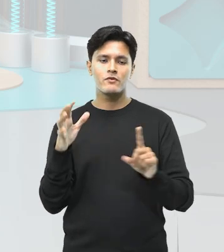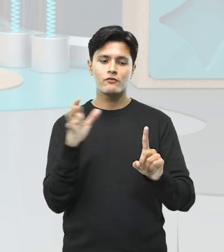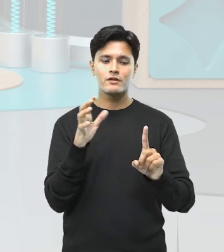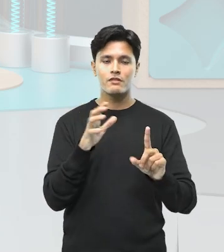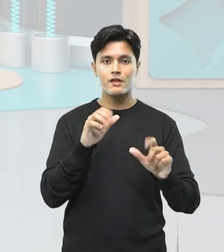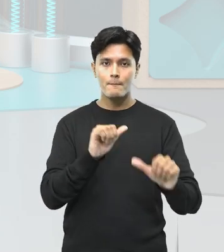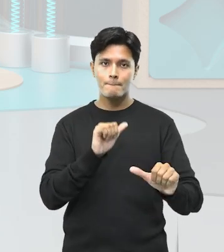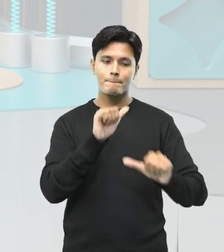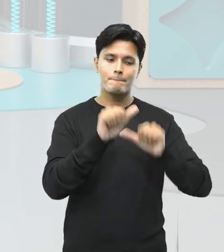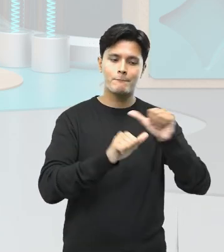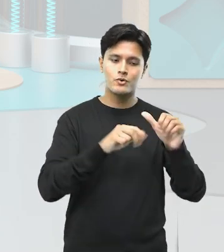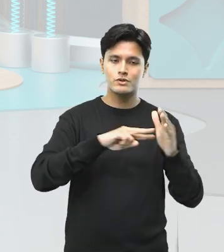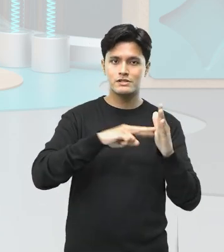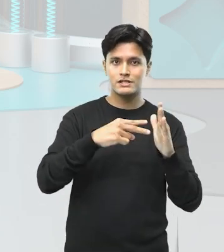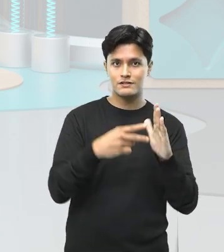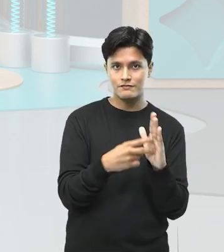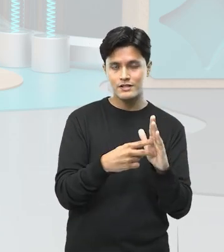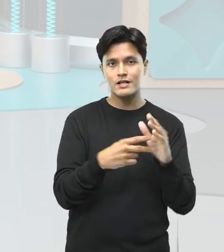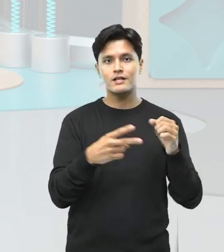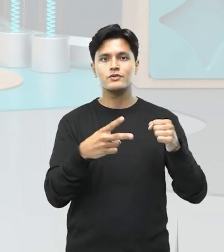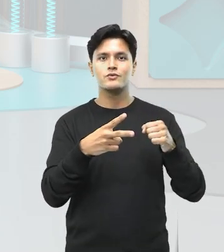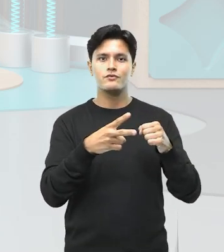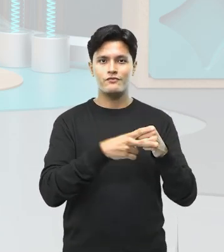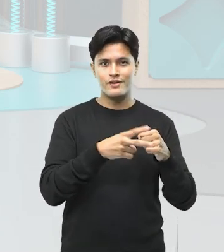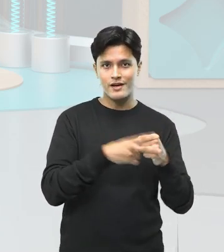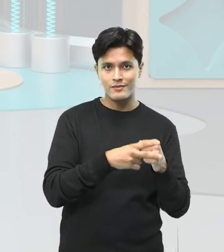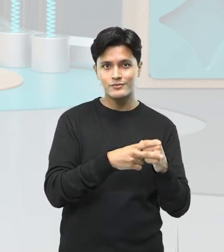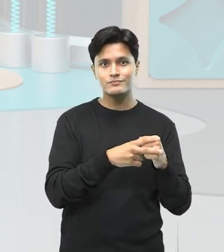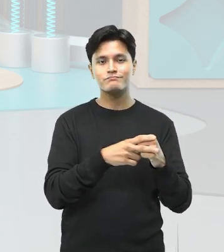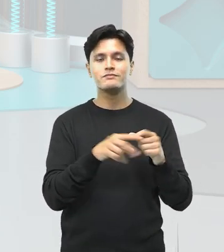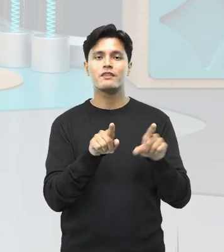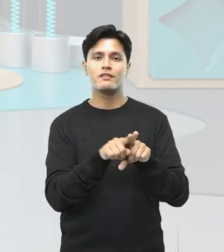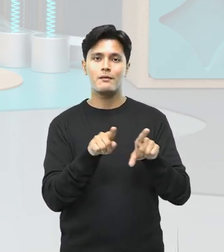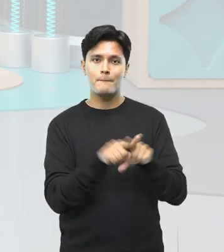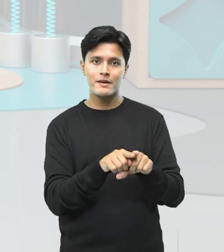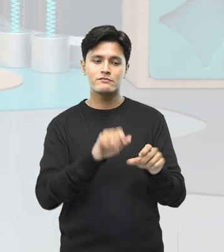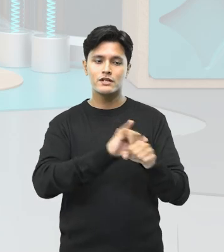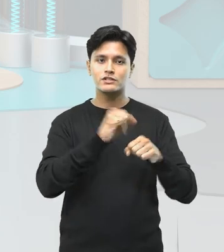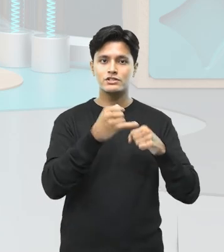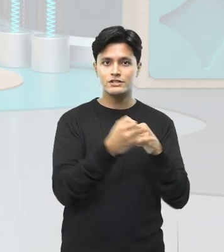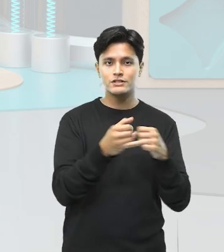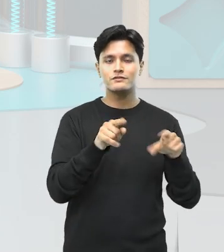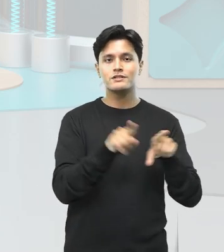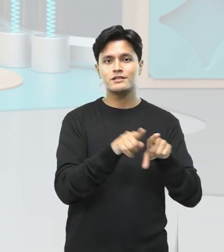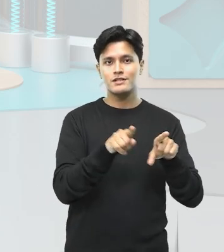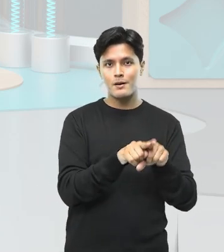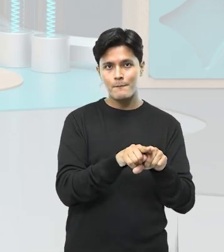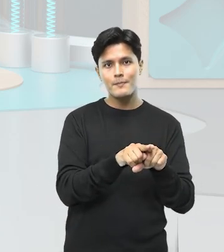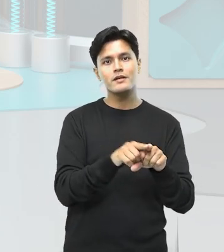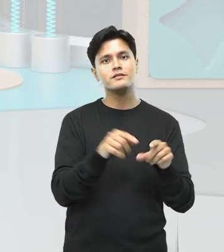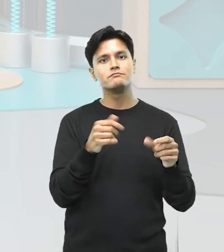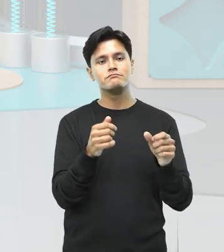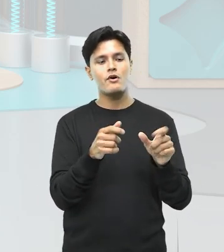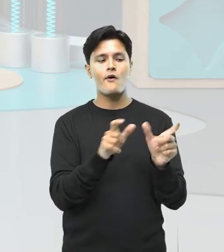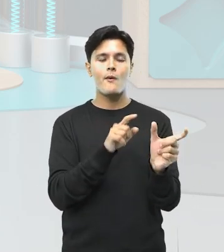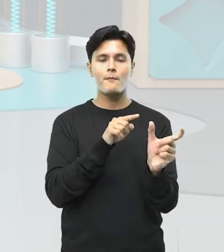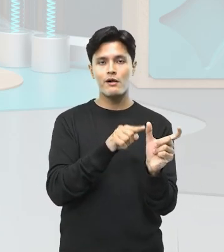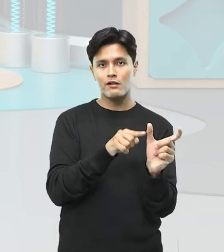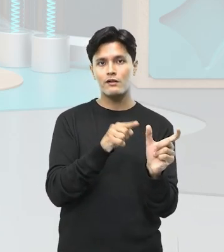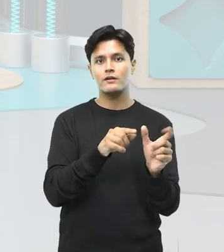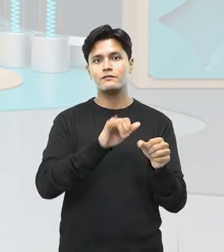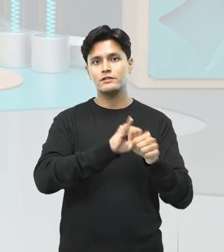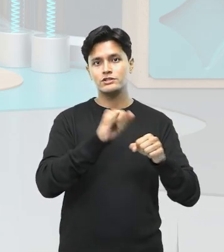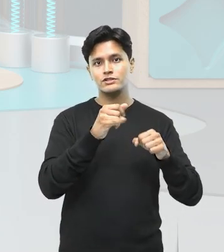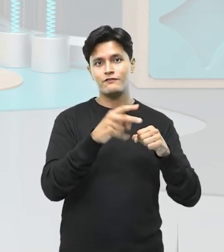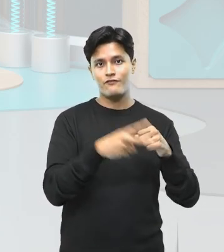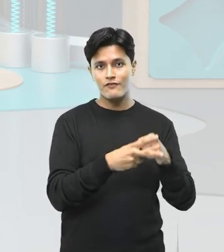do próprio advérbio, né? Temos 3 alterações, então, do verbo, do adjetivo e do próprio advérbio. Pensem